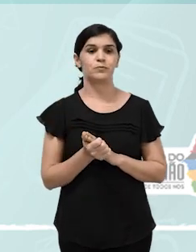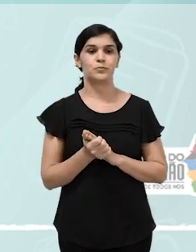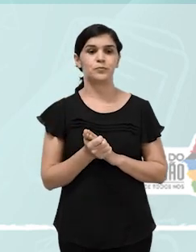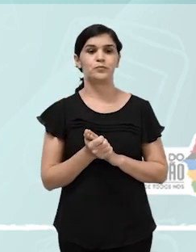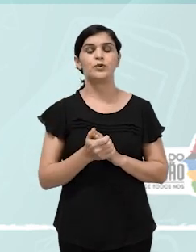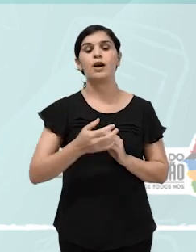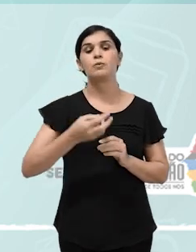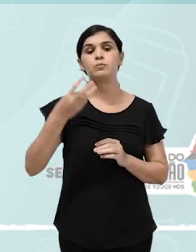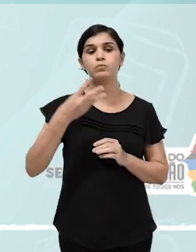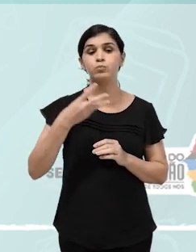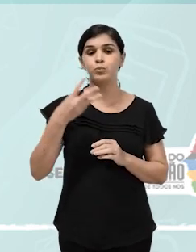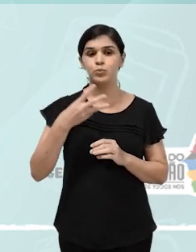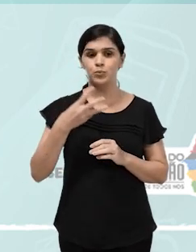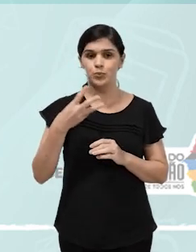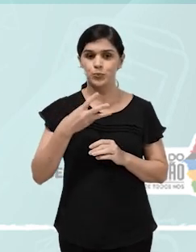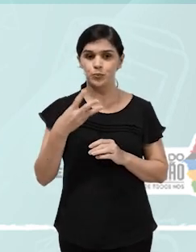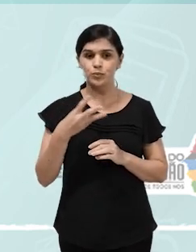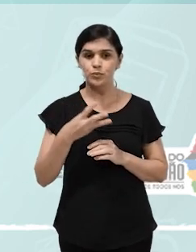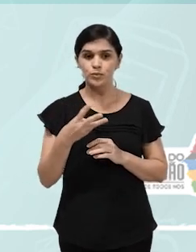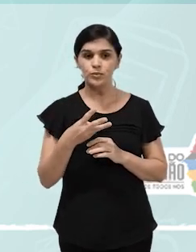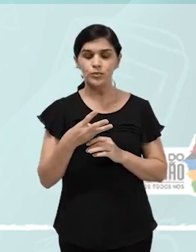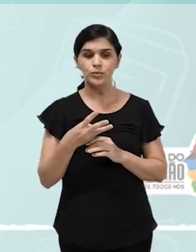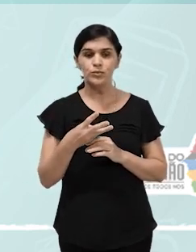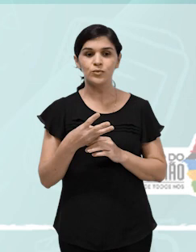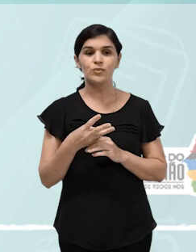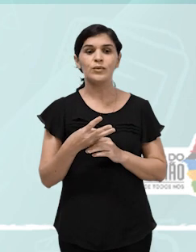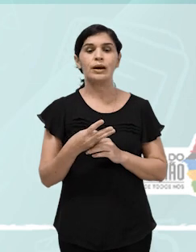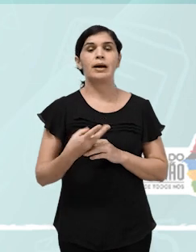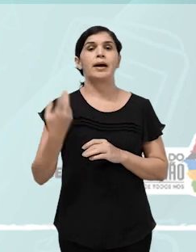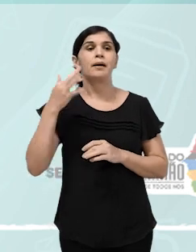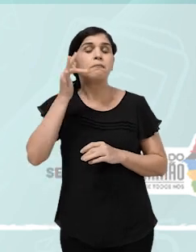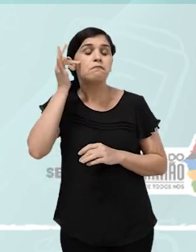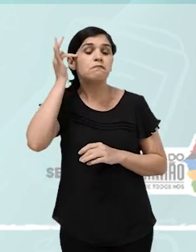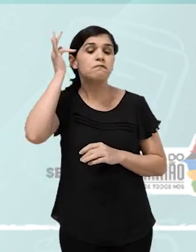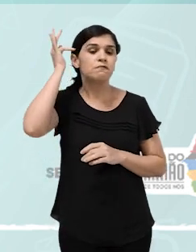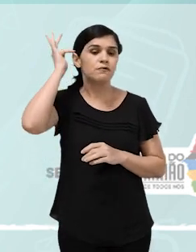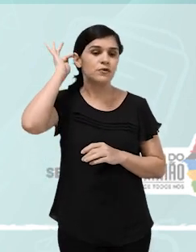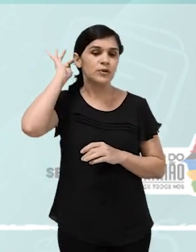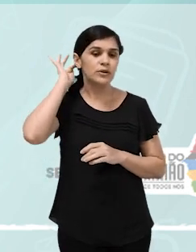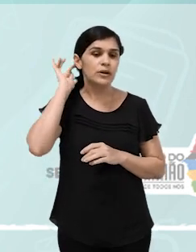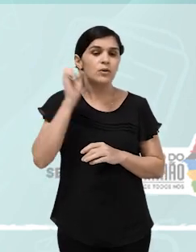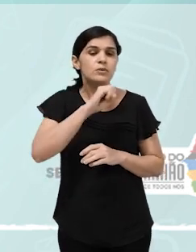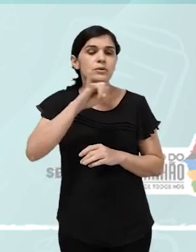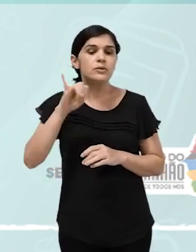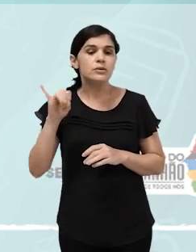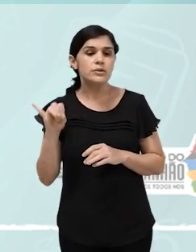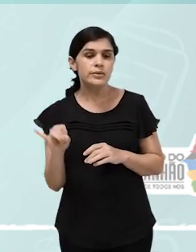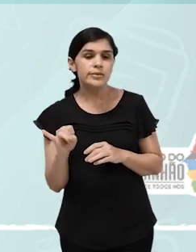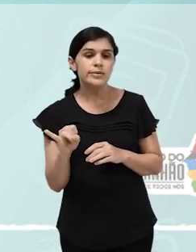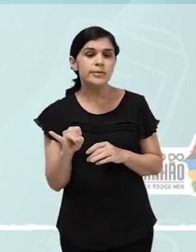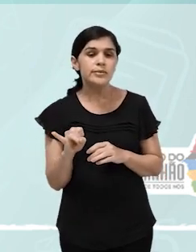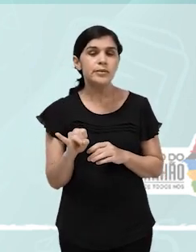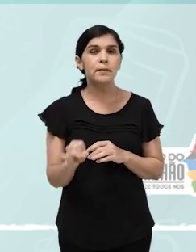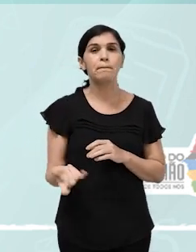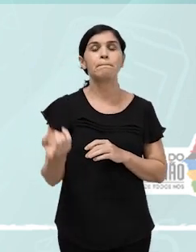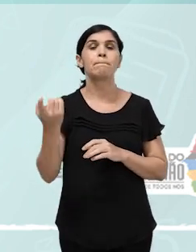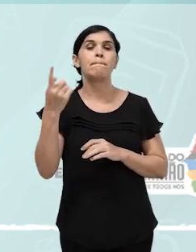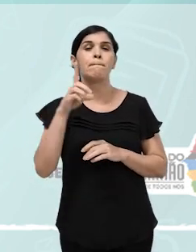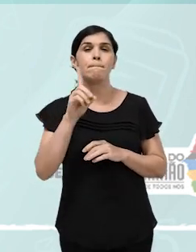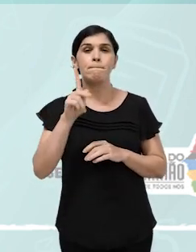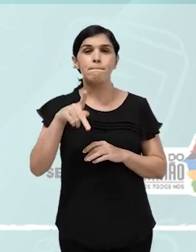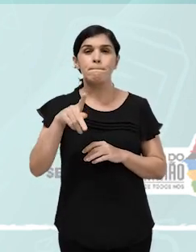Senhor feudal, se Pedro II vier aqui com história, eu boto ele na